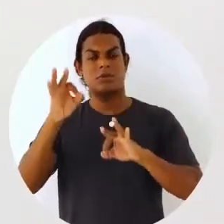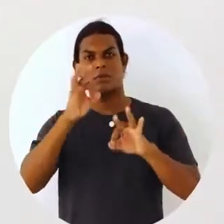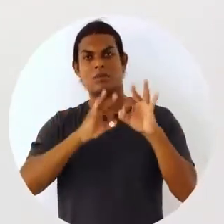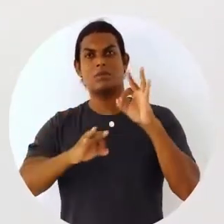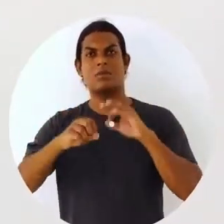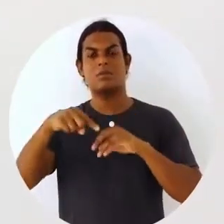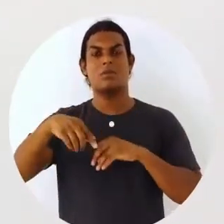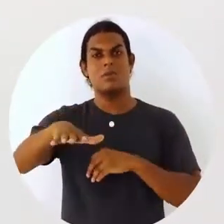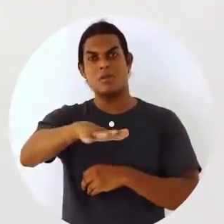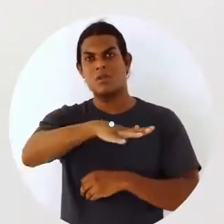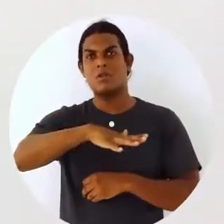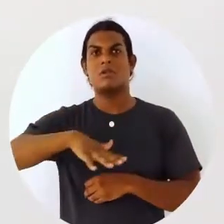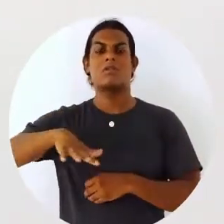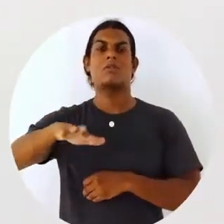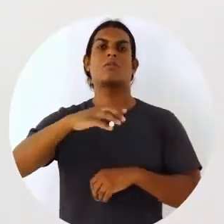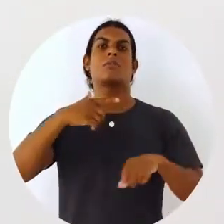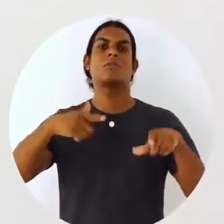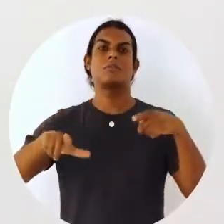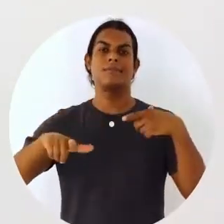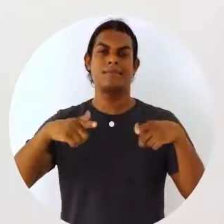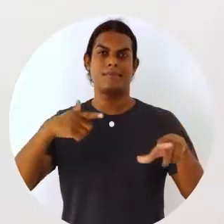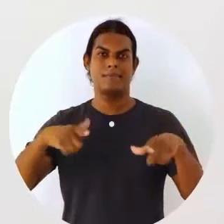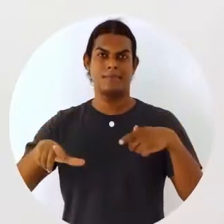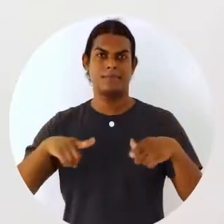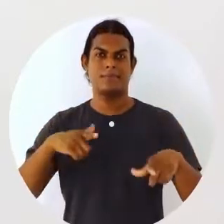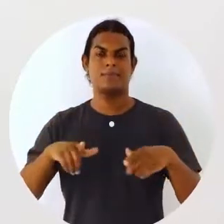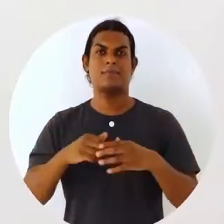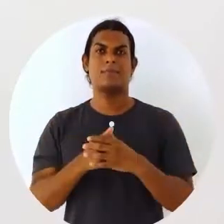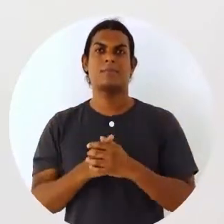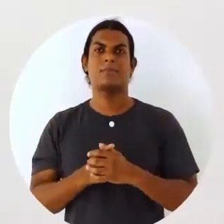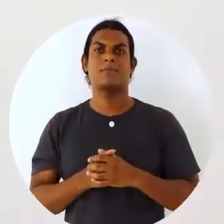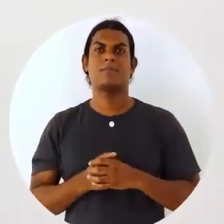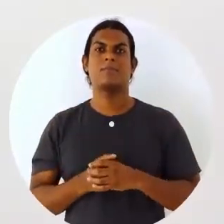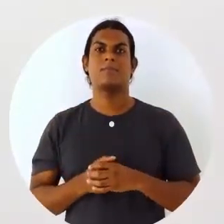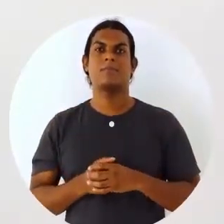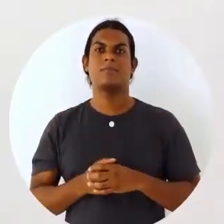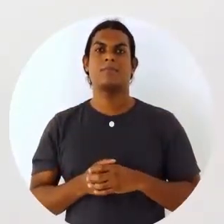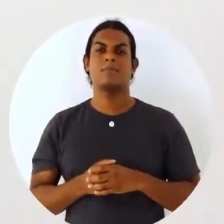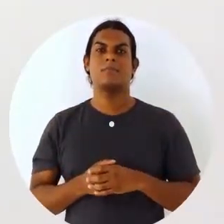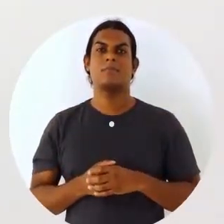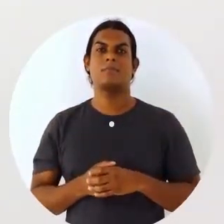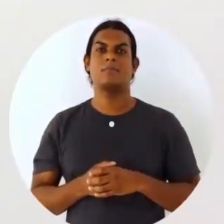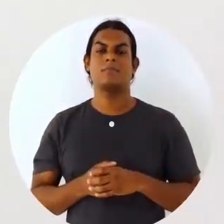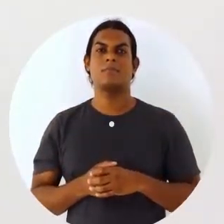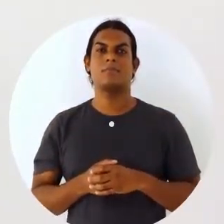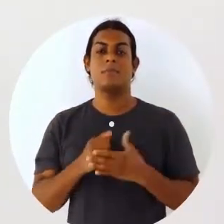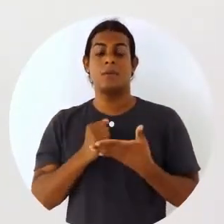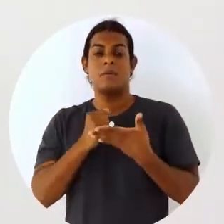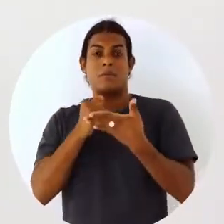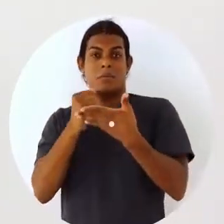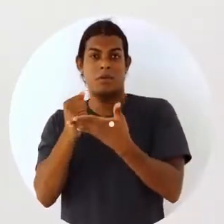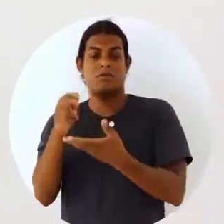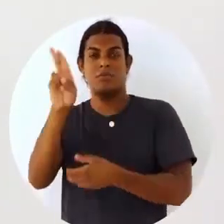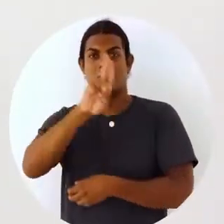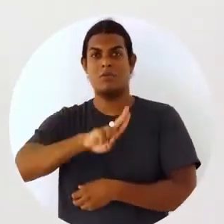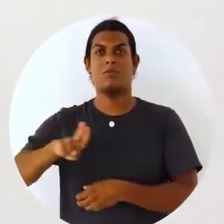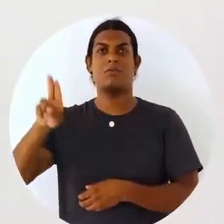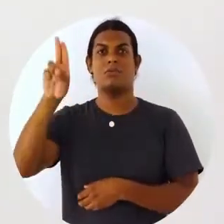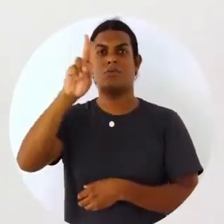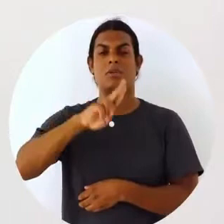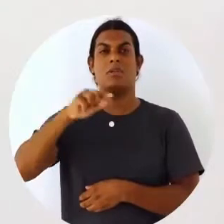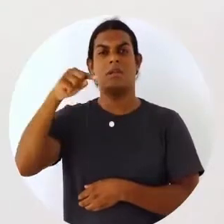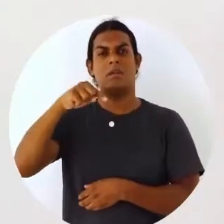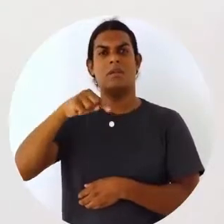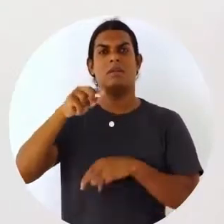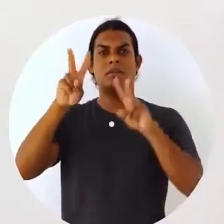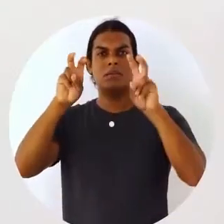bem fortemente para que possa atender melhor os anseios e os objetivos dos seus usuários. Isso a gente vai discutir